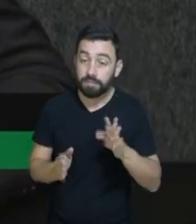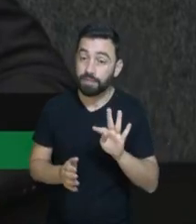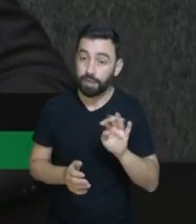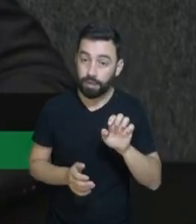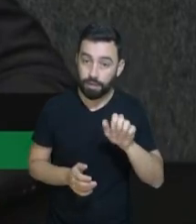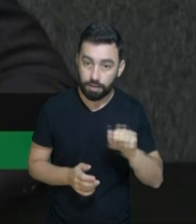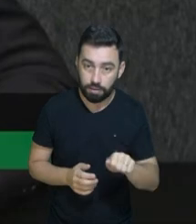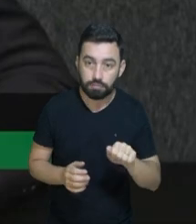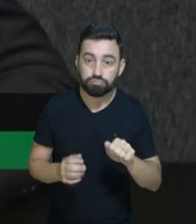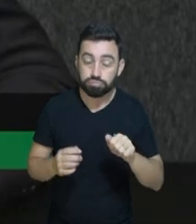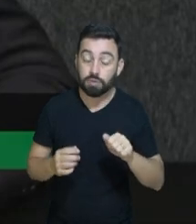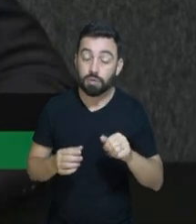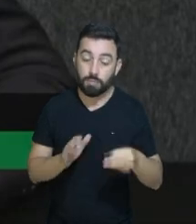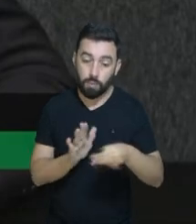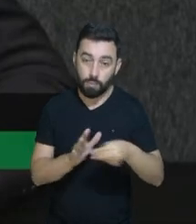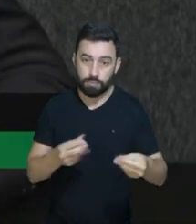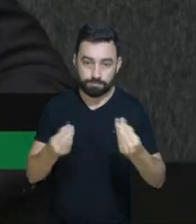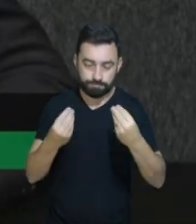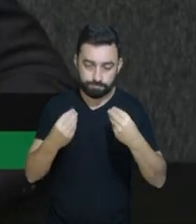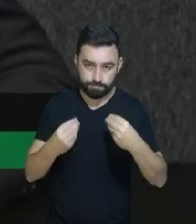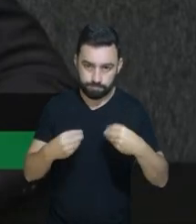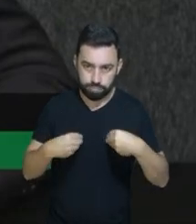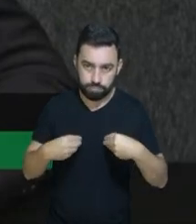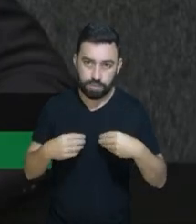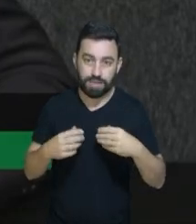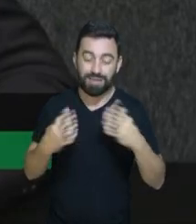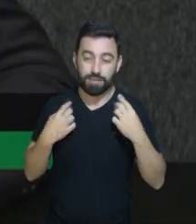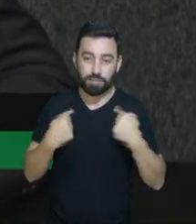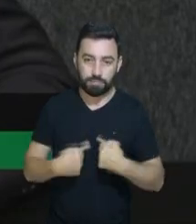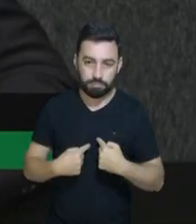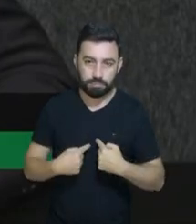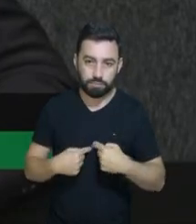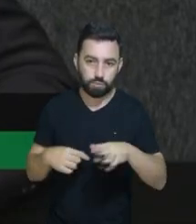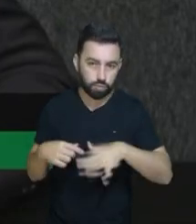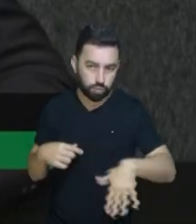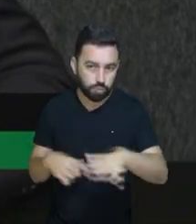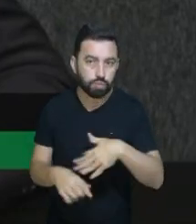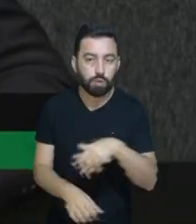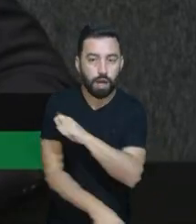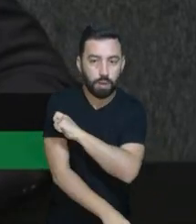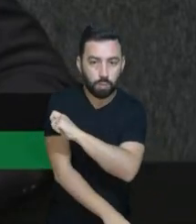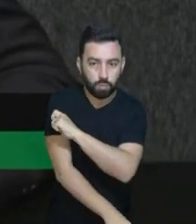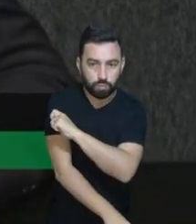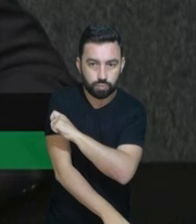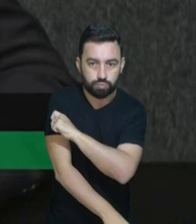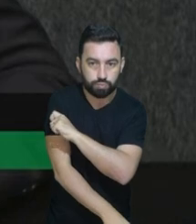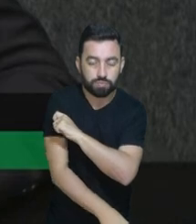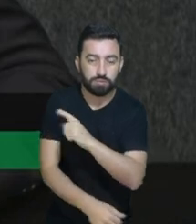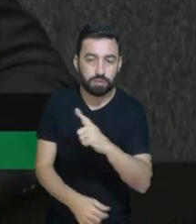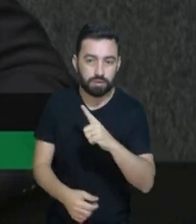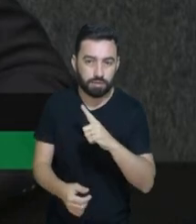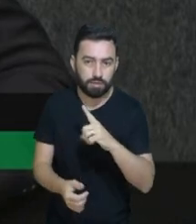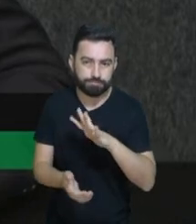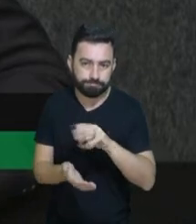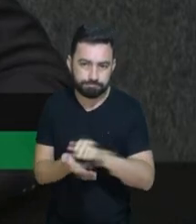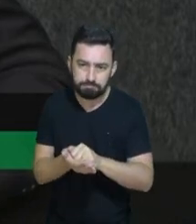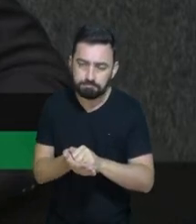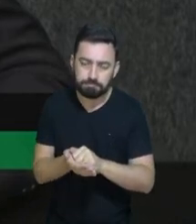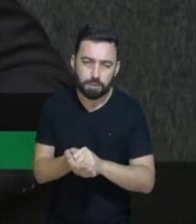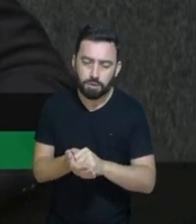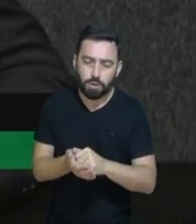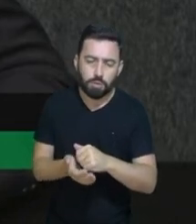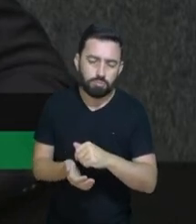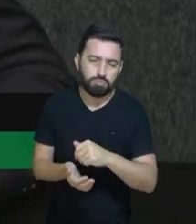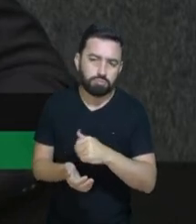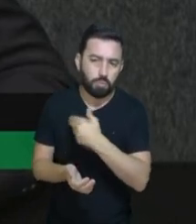autista nos uniformes dos Estudantes autistas matriculados na rede estadual de ensino pública ou privada do Estado de